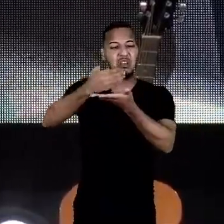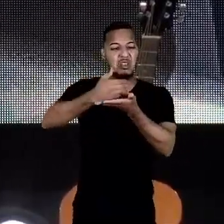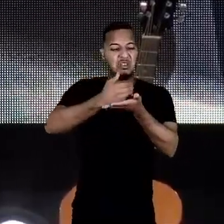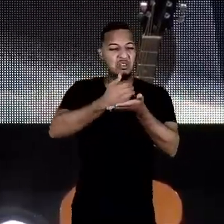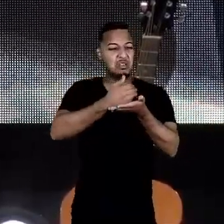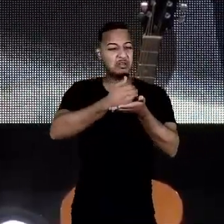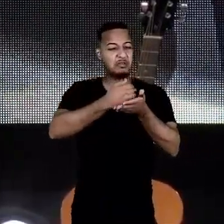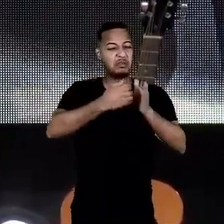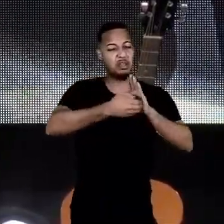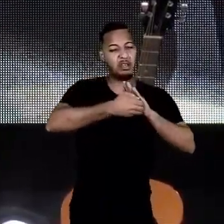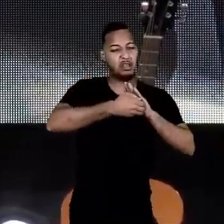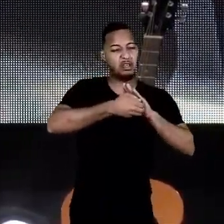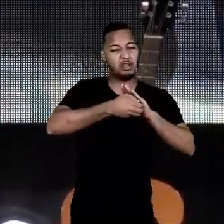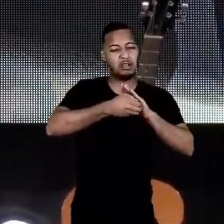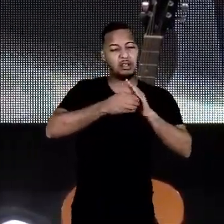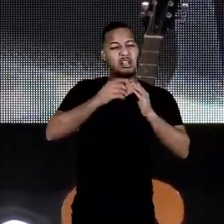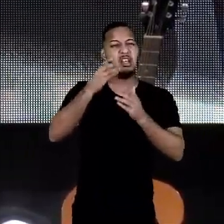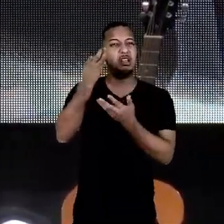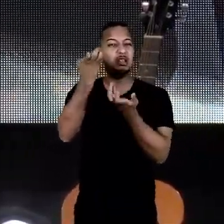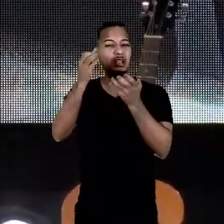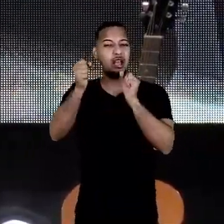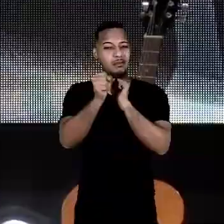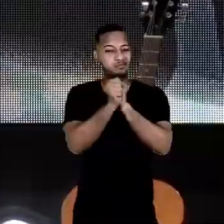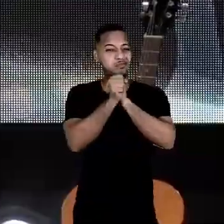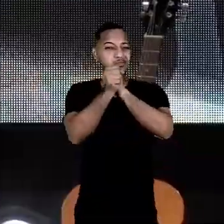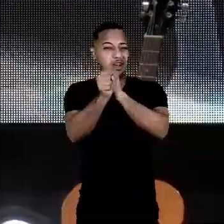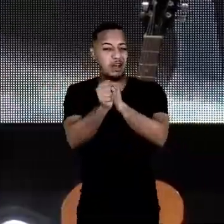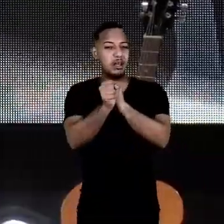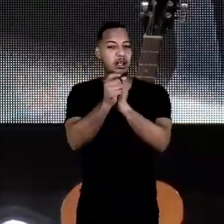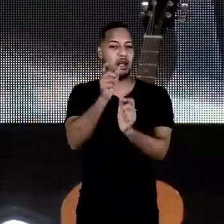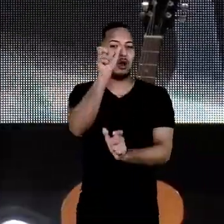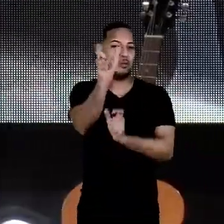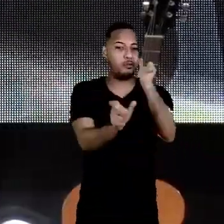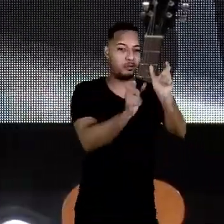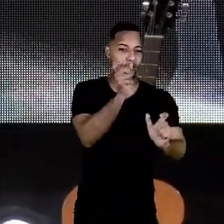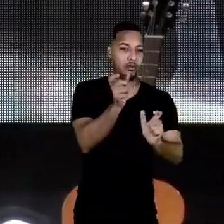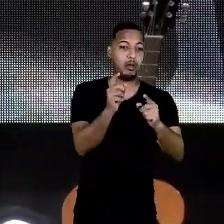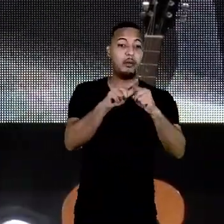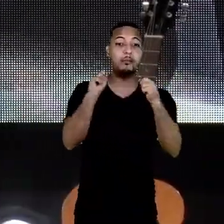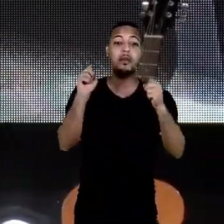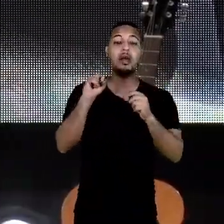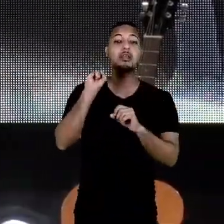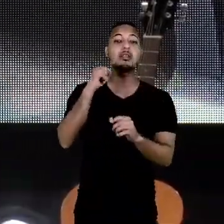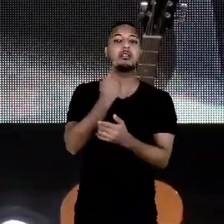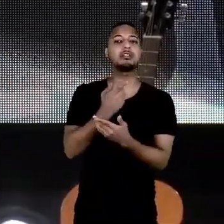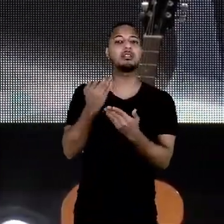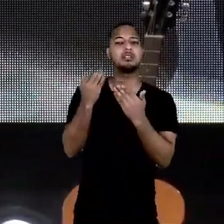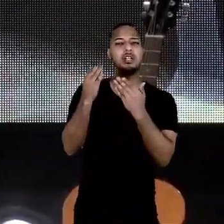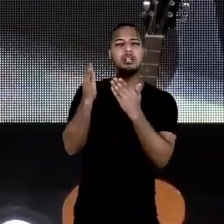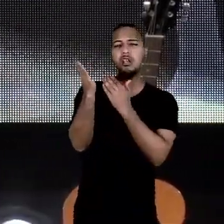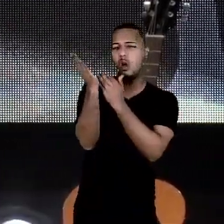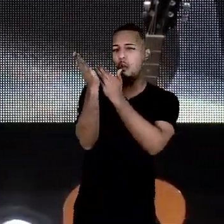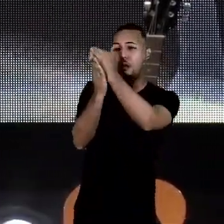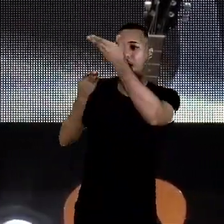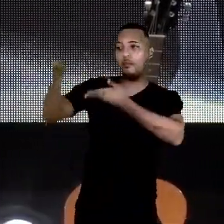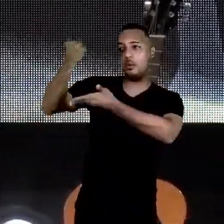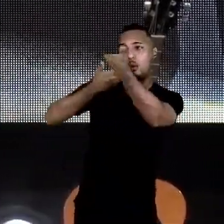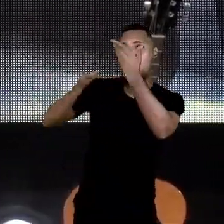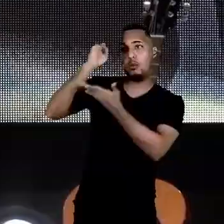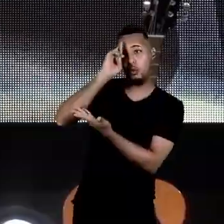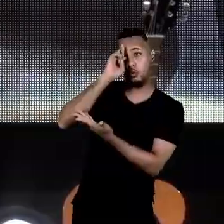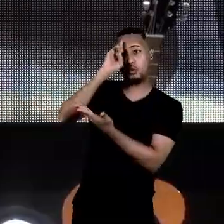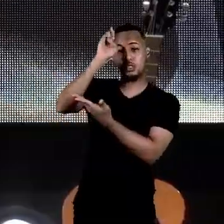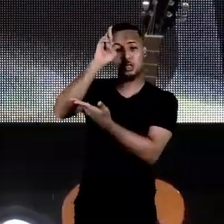é aquele que tenta travar, prender, segurar as mentes. Mas se a gente exercitar a nossa mente em comunhão com Deus e o